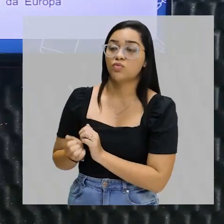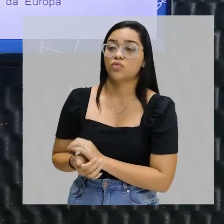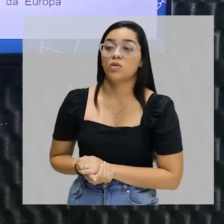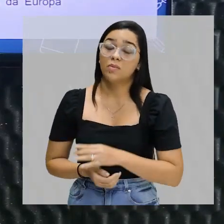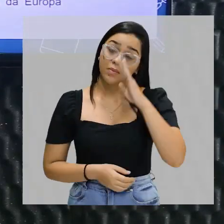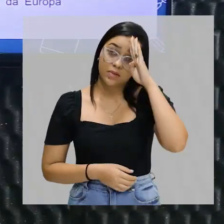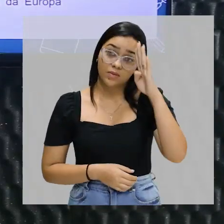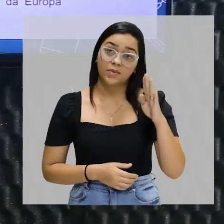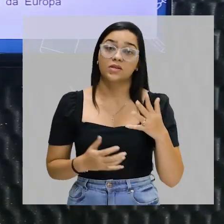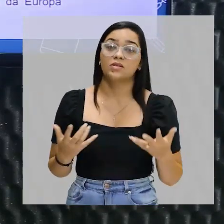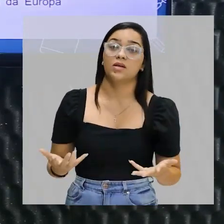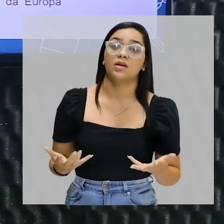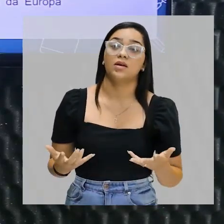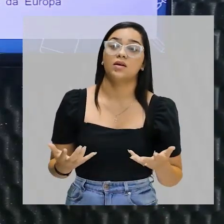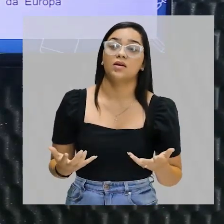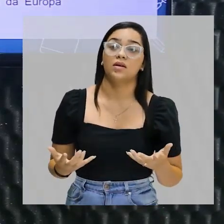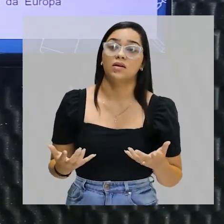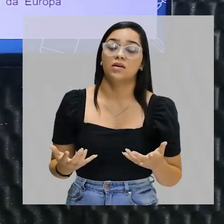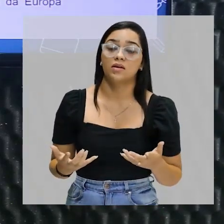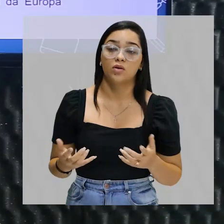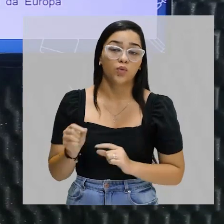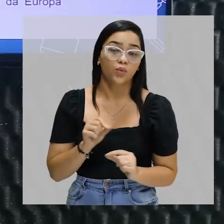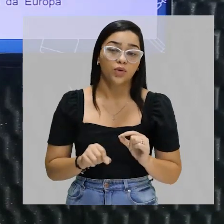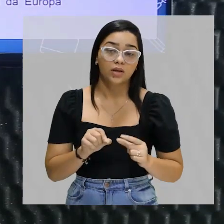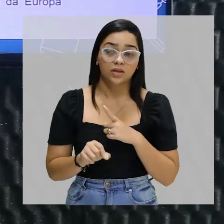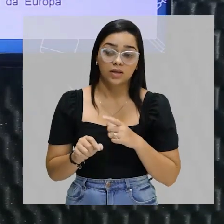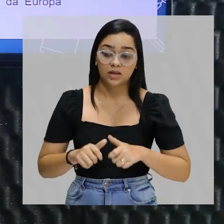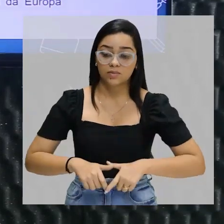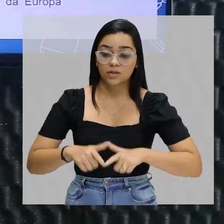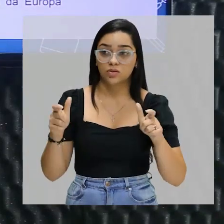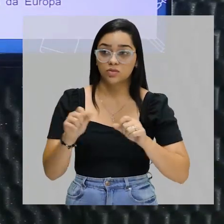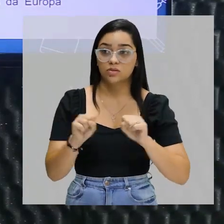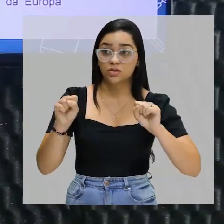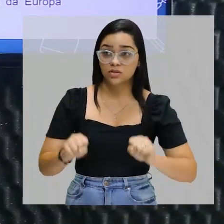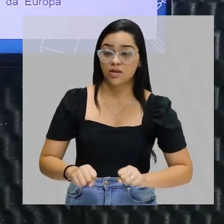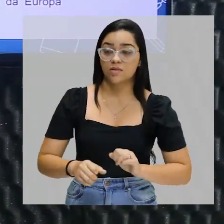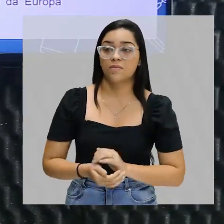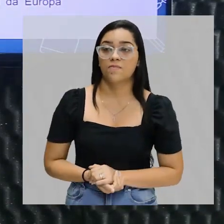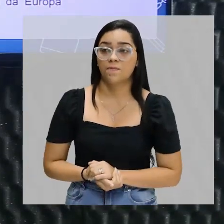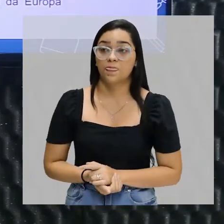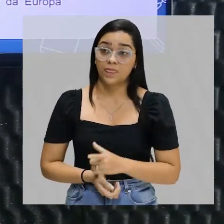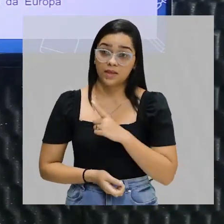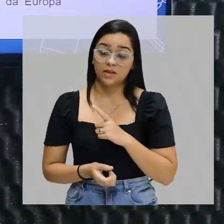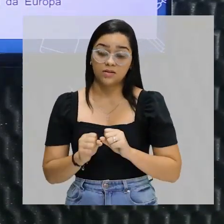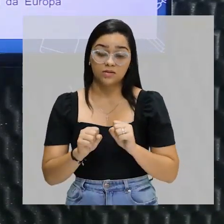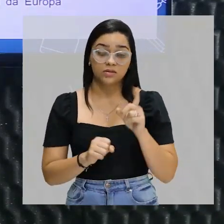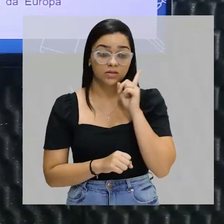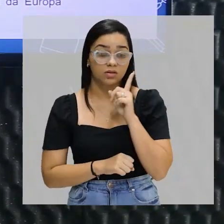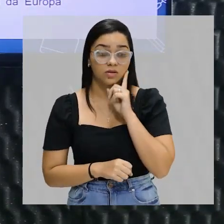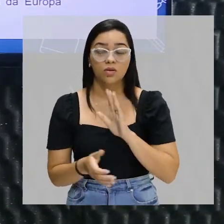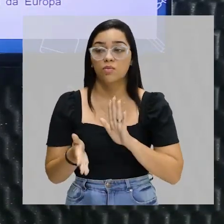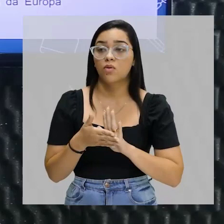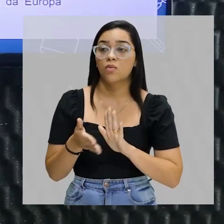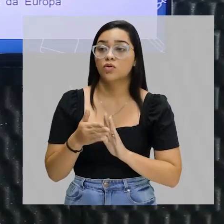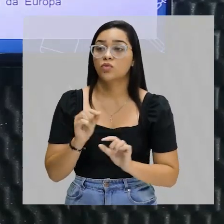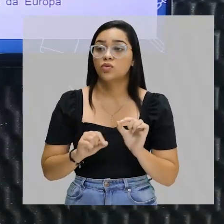principalmente impedindo a expansão do sistema oposto no caso dos Estados Unidos foi proposto